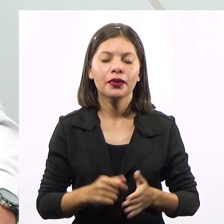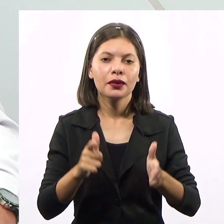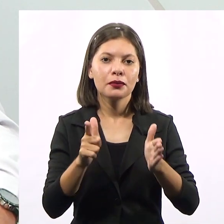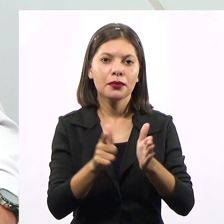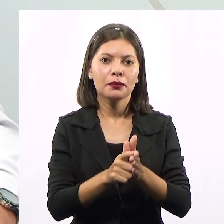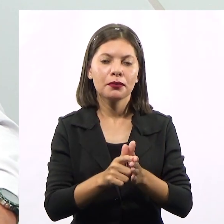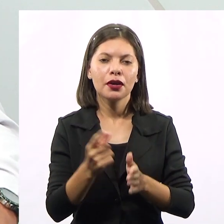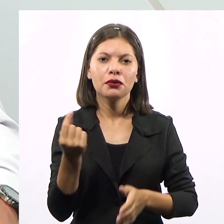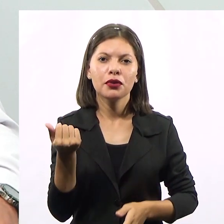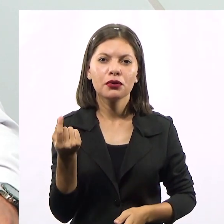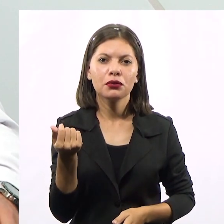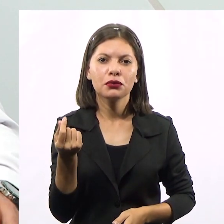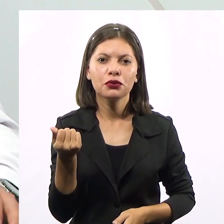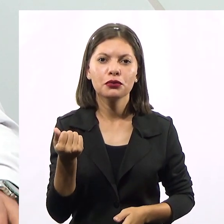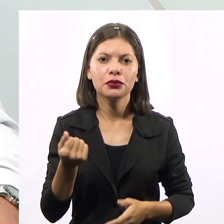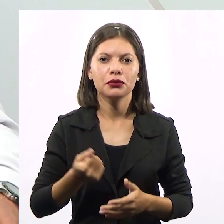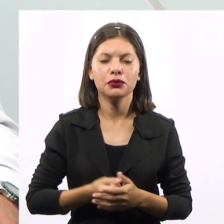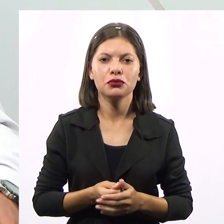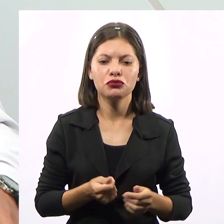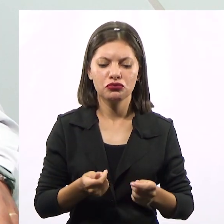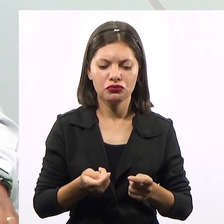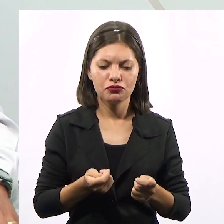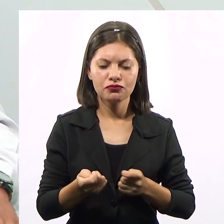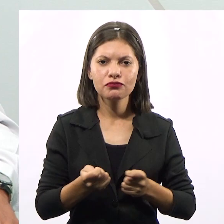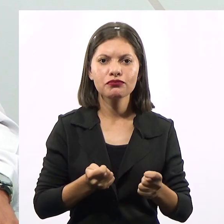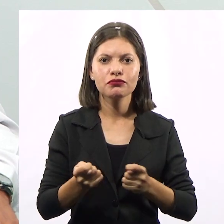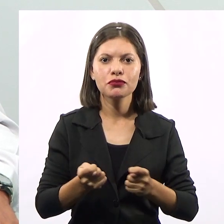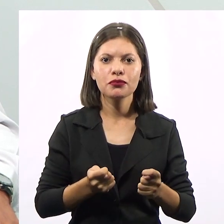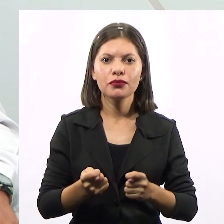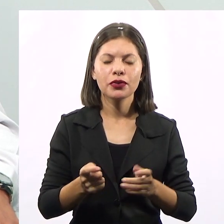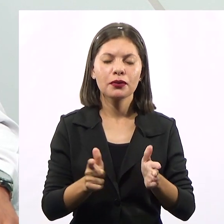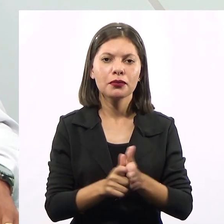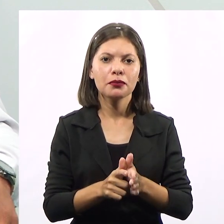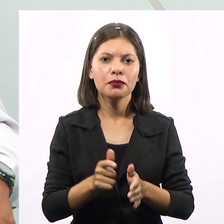papel econômico, por exemplo, de Porto Velho há